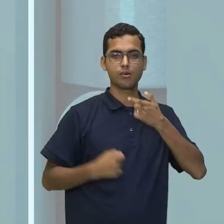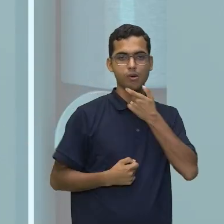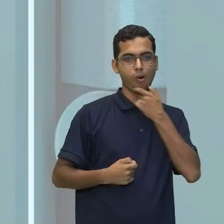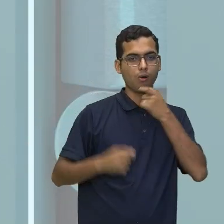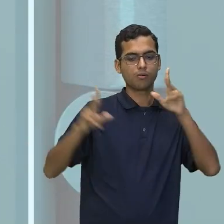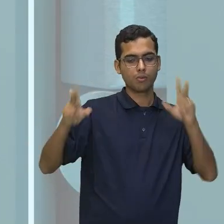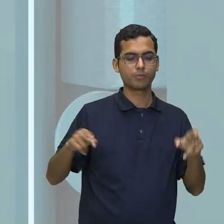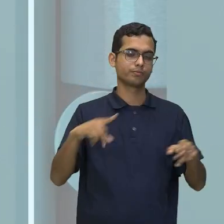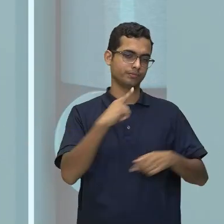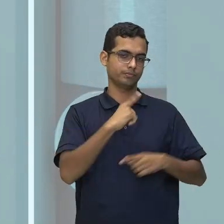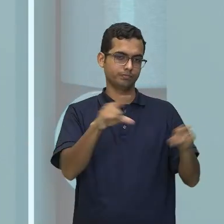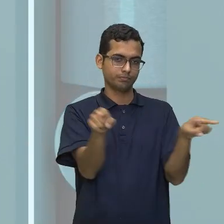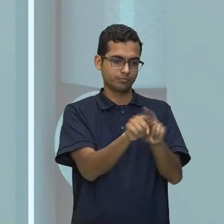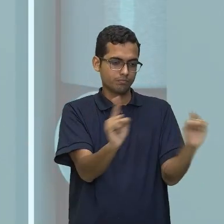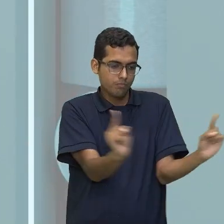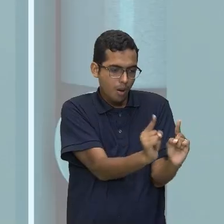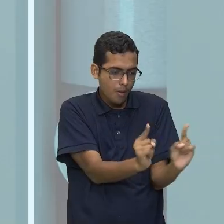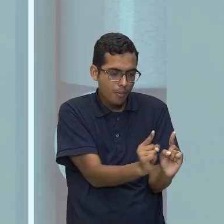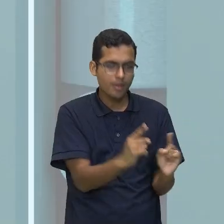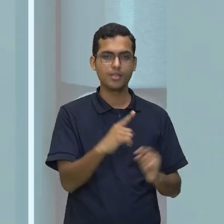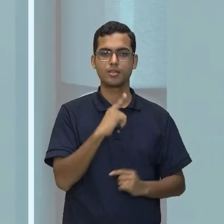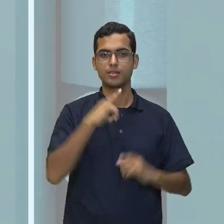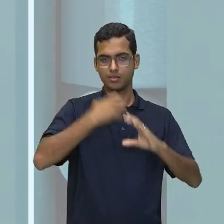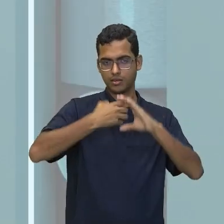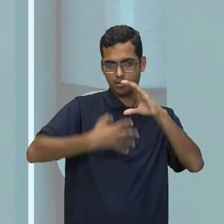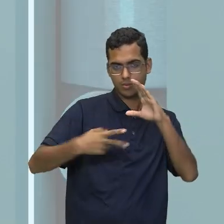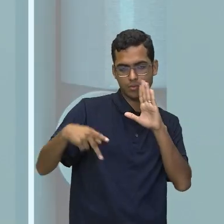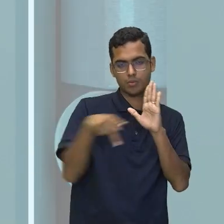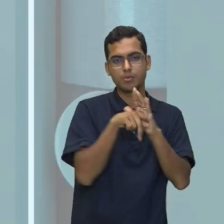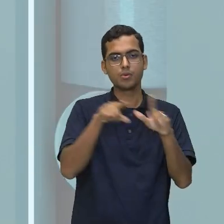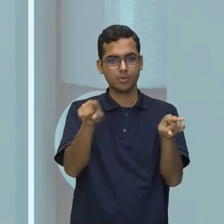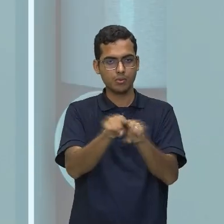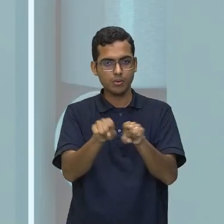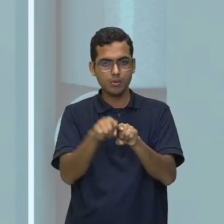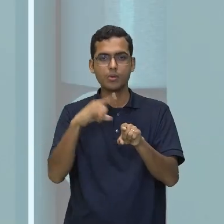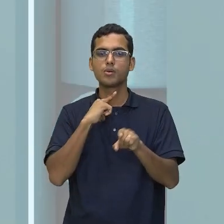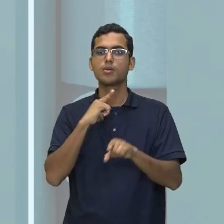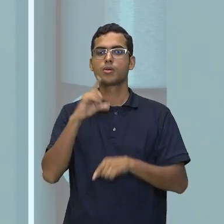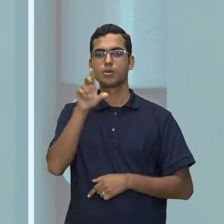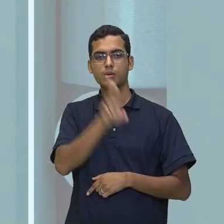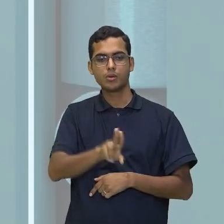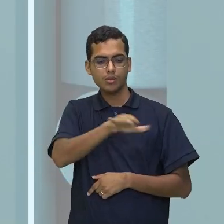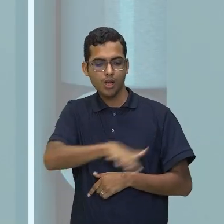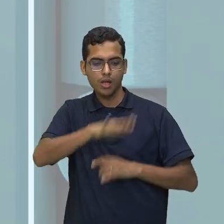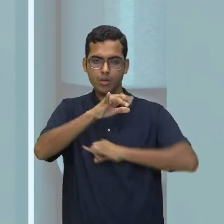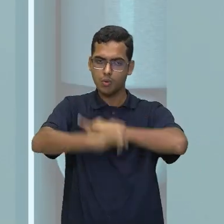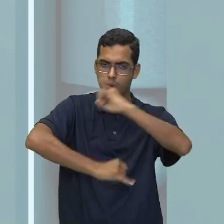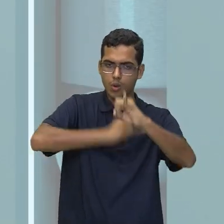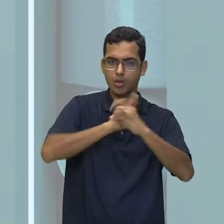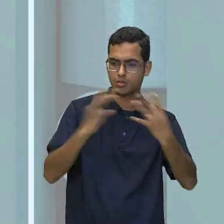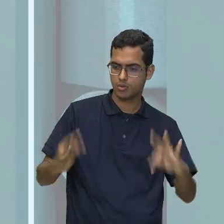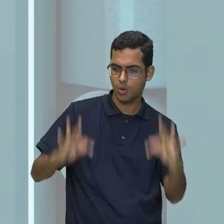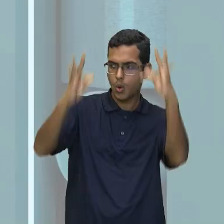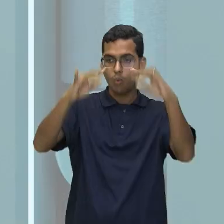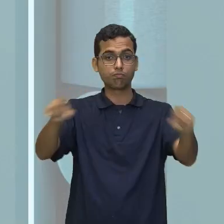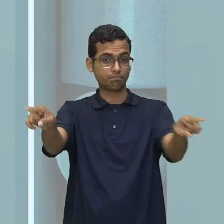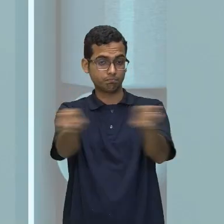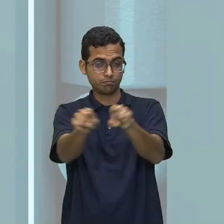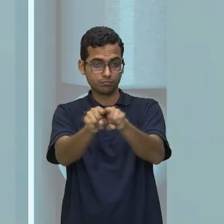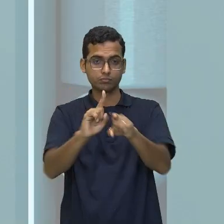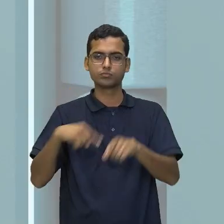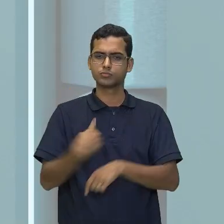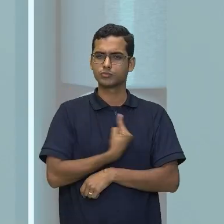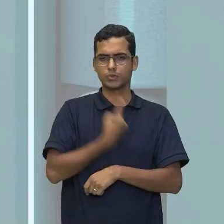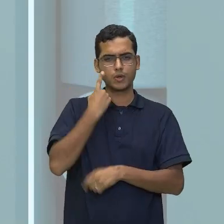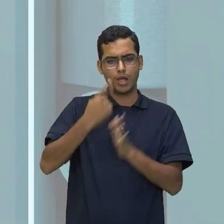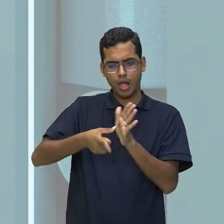né, tem essas particularidades quando se trata de ambientes virtuais, ou como nós falamos lá no comecinho da aula,